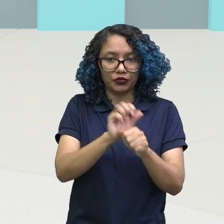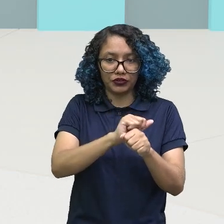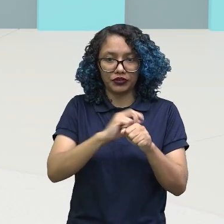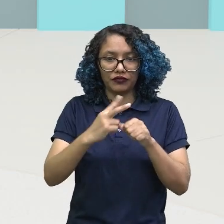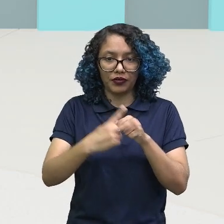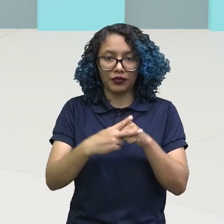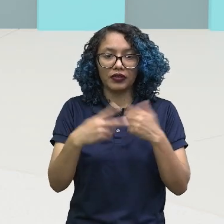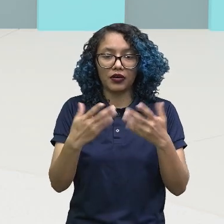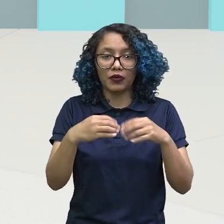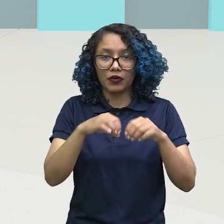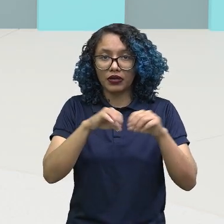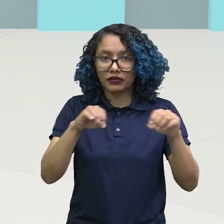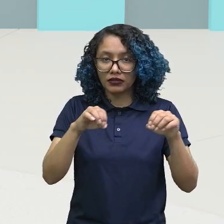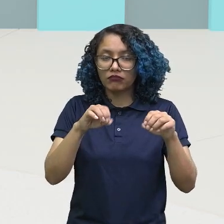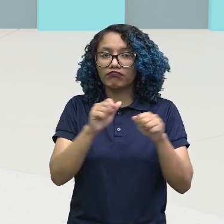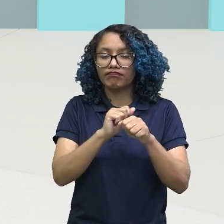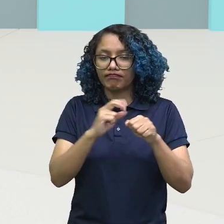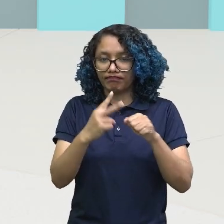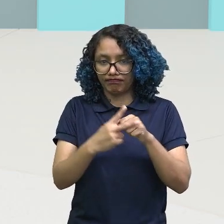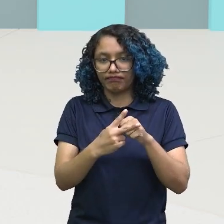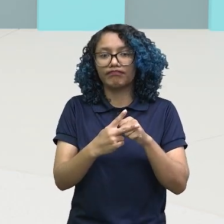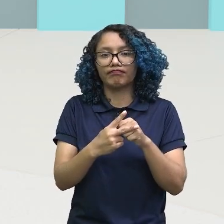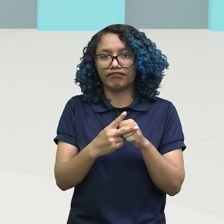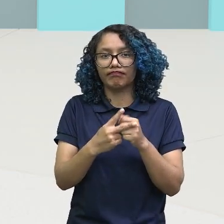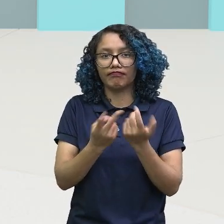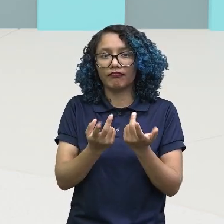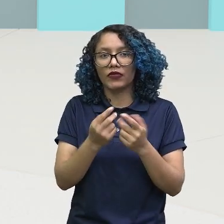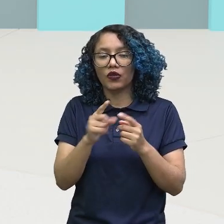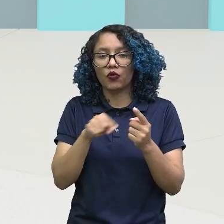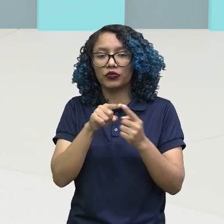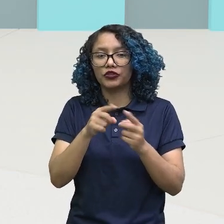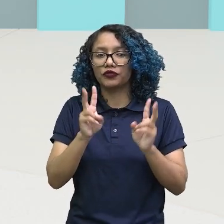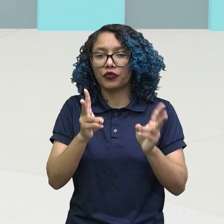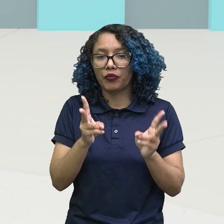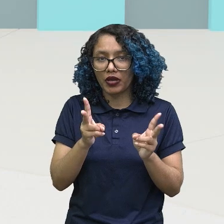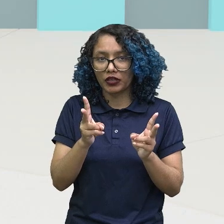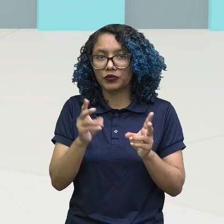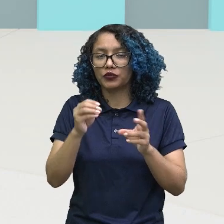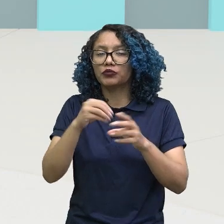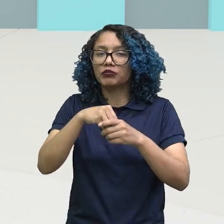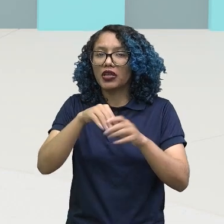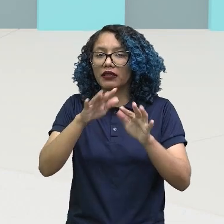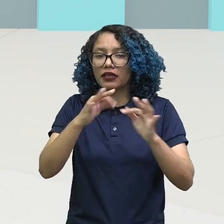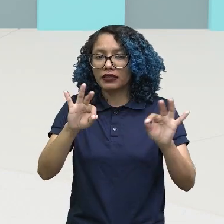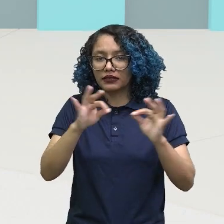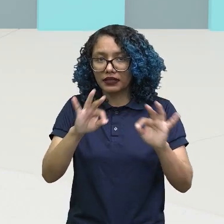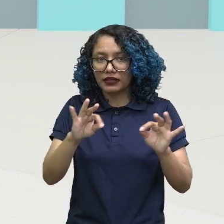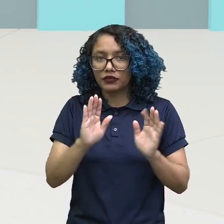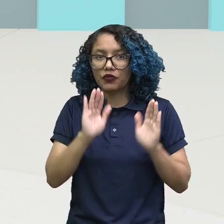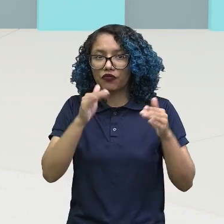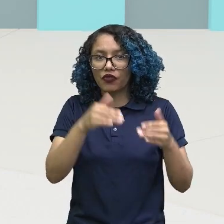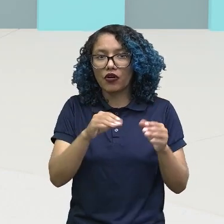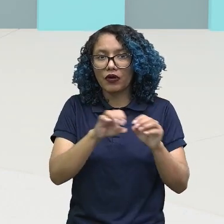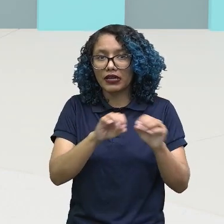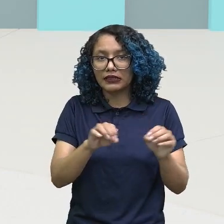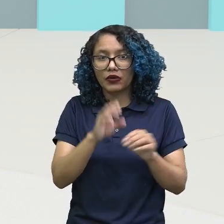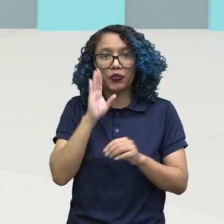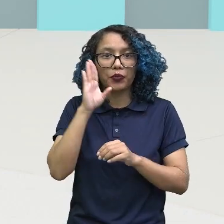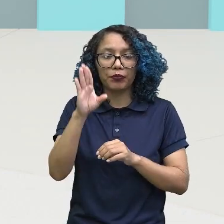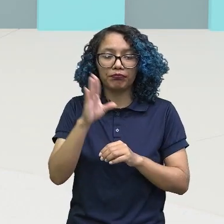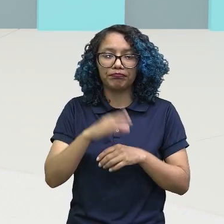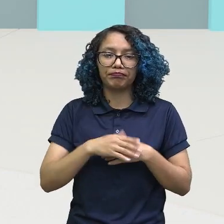subordinadas adverbiais, elas exercem essa função, essa mesma função sintática em relação à oração principal. Então, nas